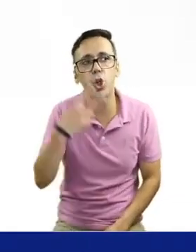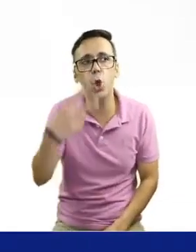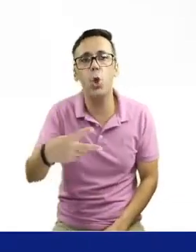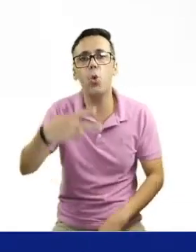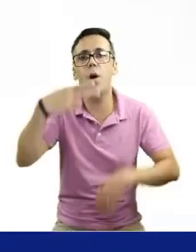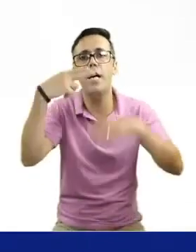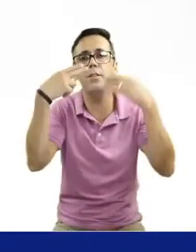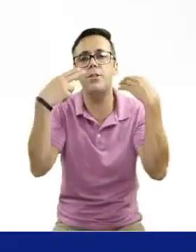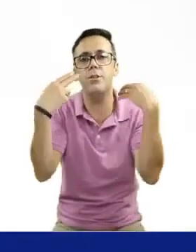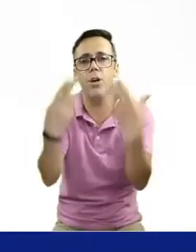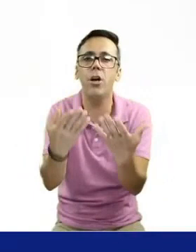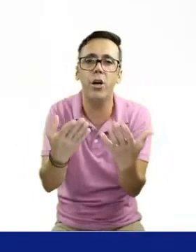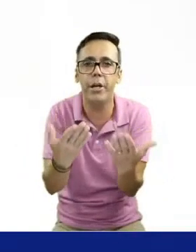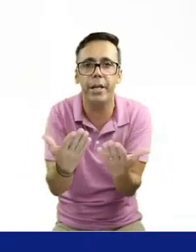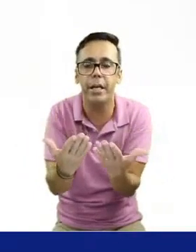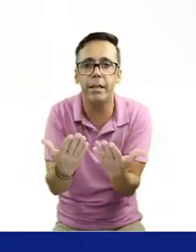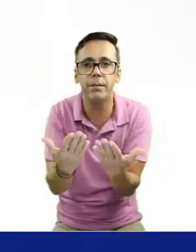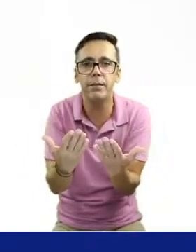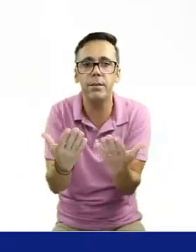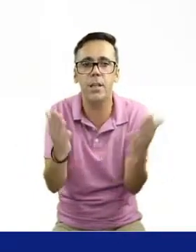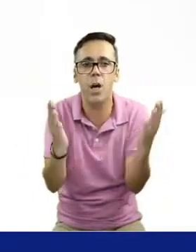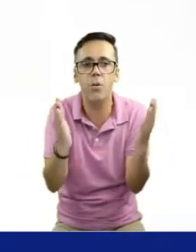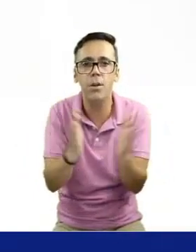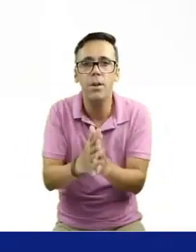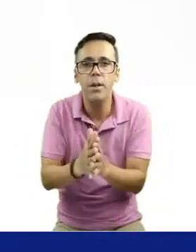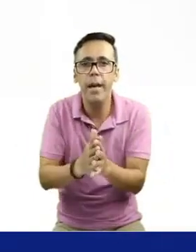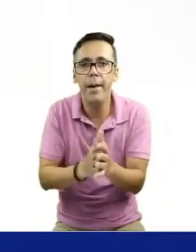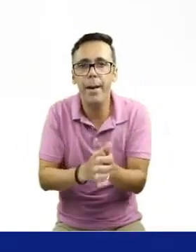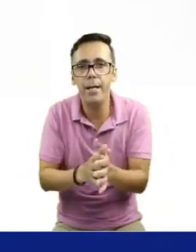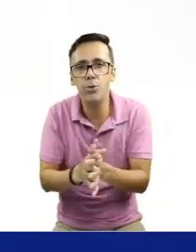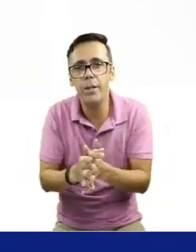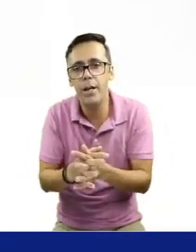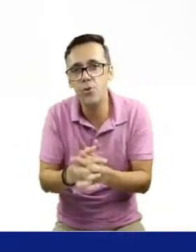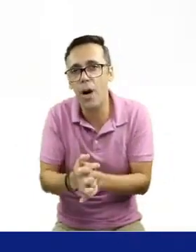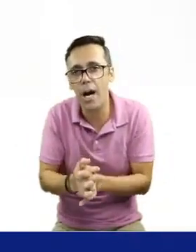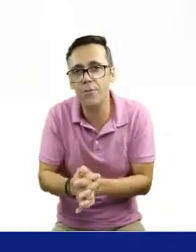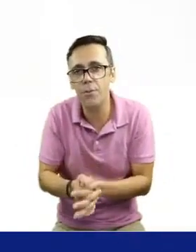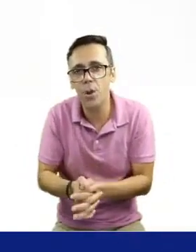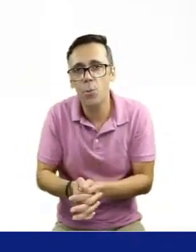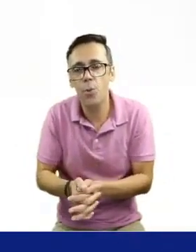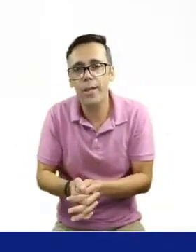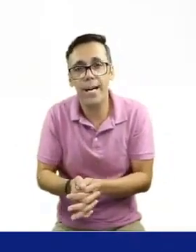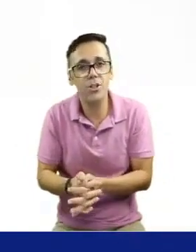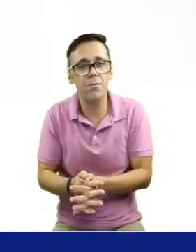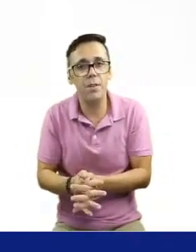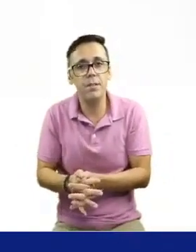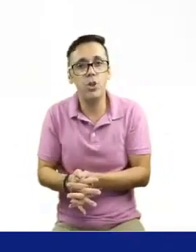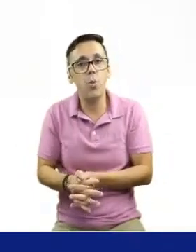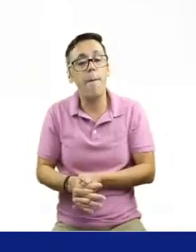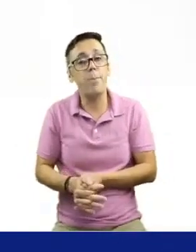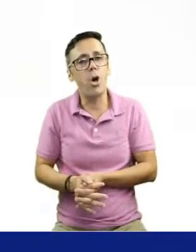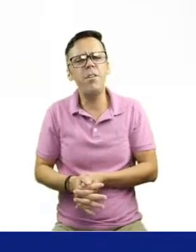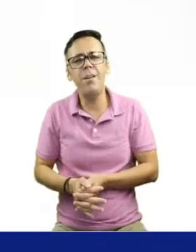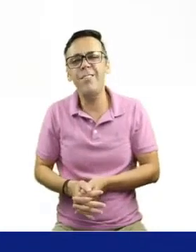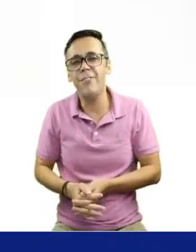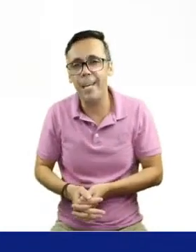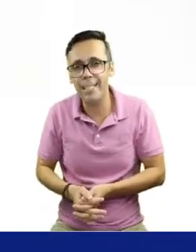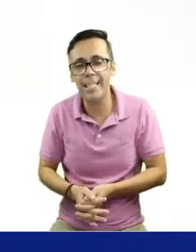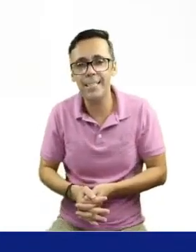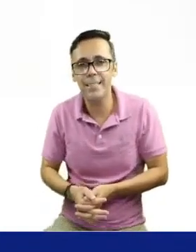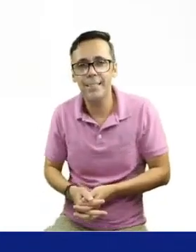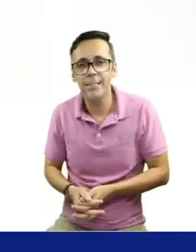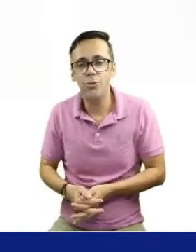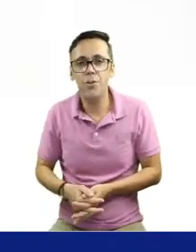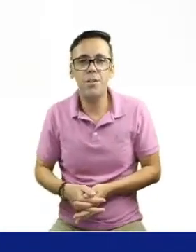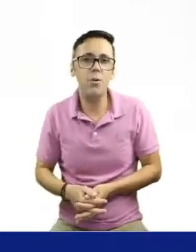duração de em duas horas então é mais do que razoável Por que haja vistas que uma prova é bem